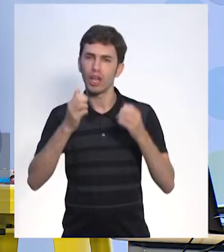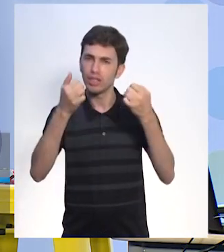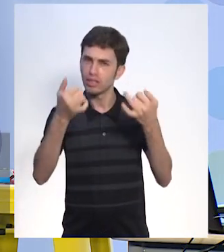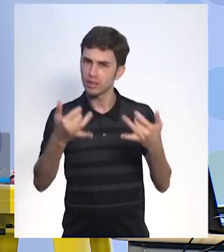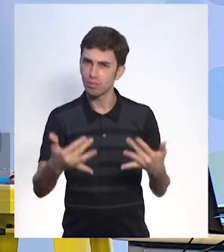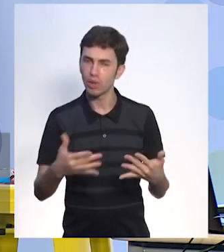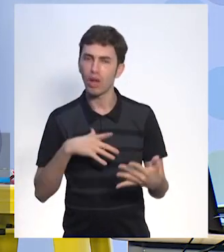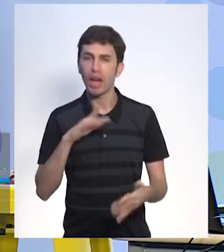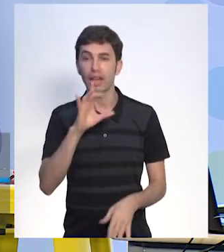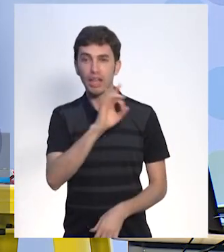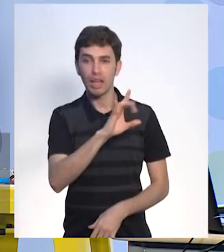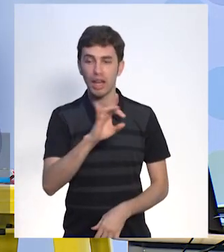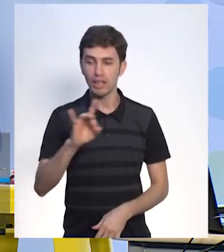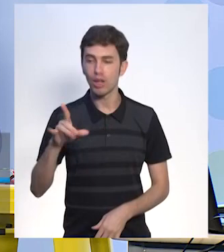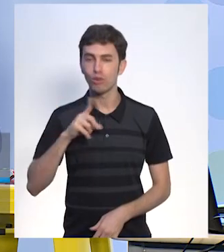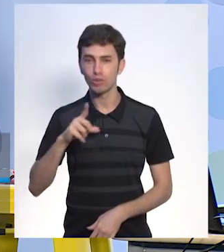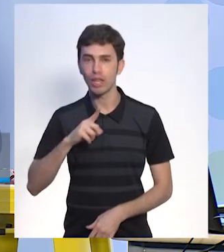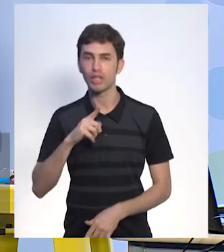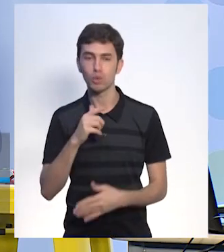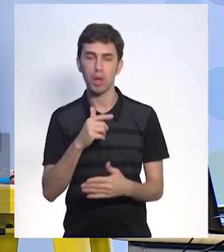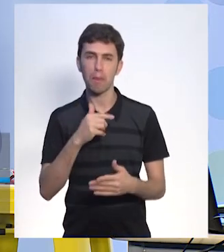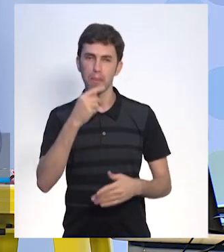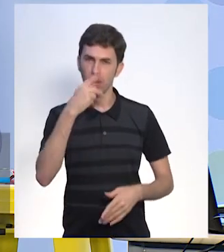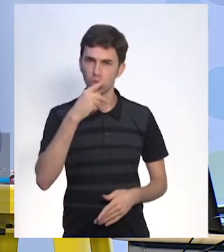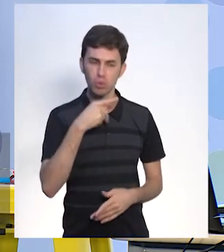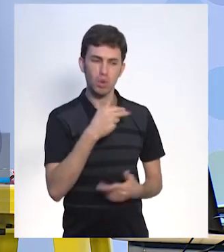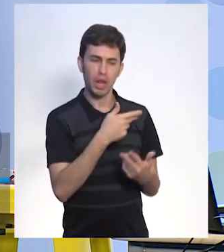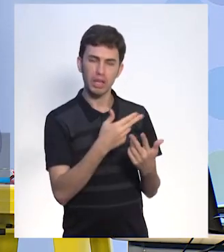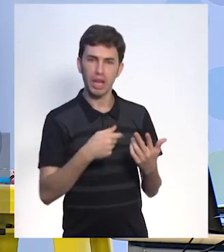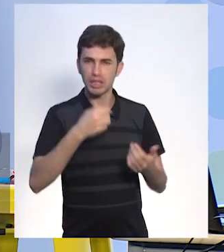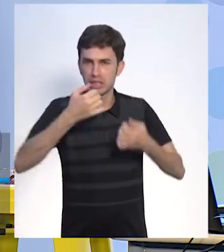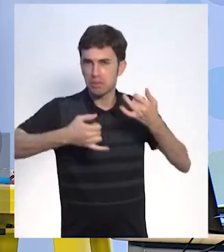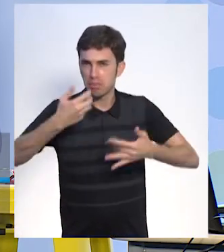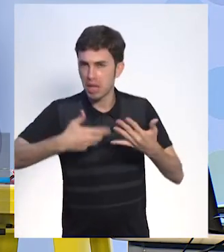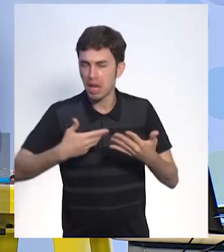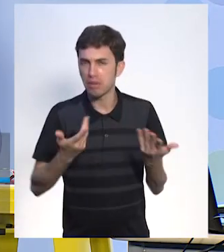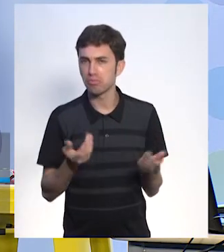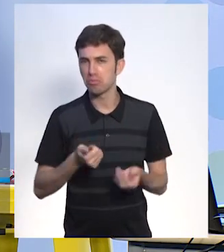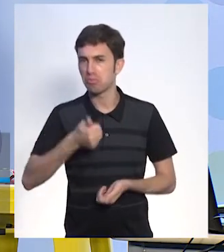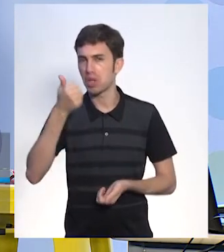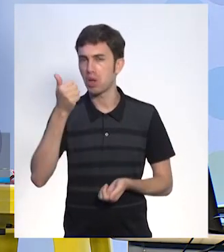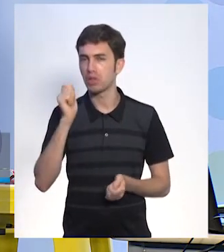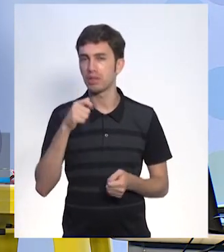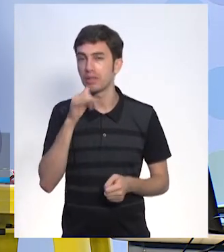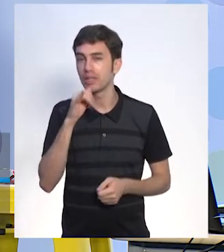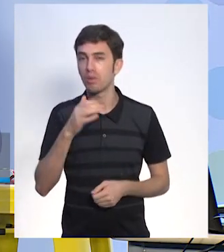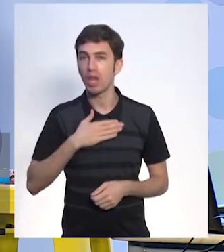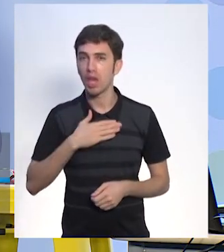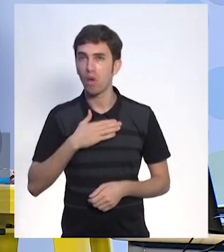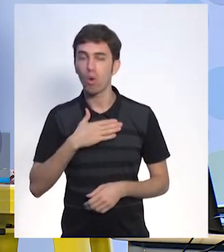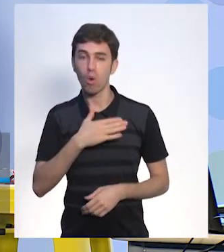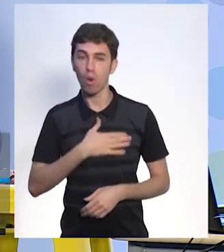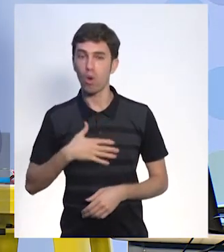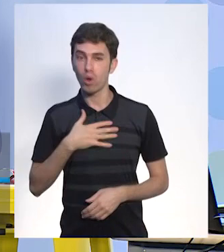hora da definição. Eu, particularmente, sempre gosto dessa definição mais simples, mais objetiva. Lógico, existem